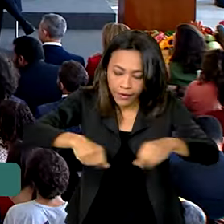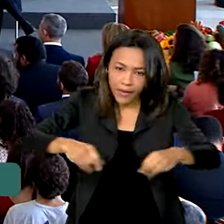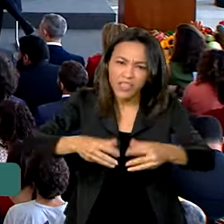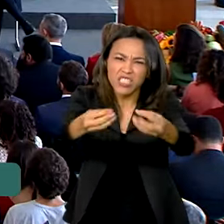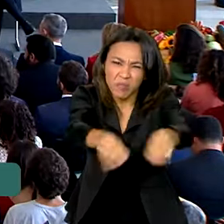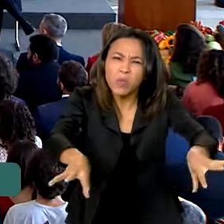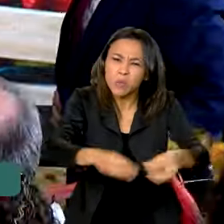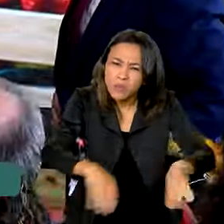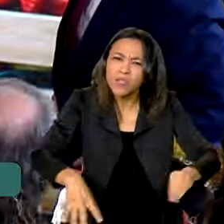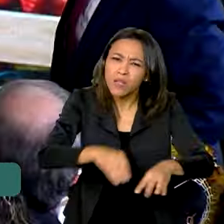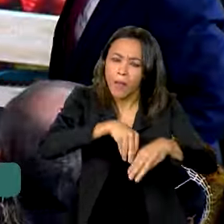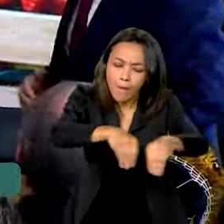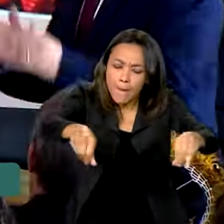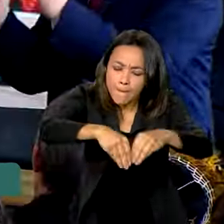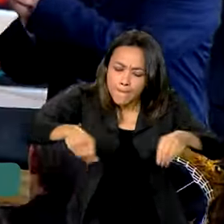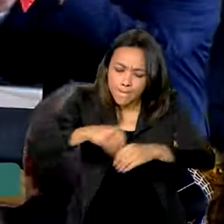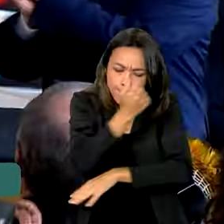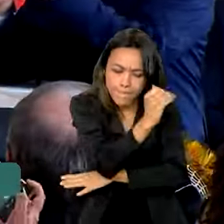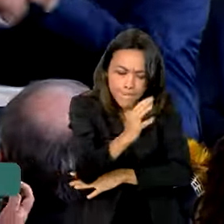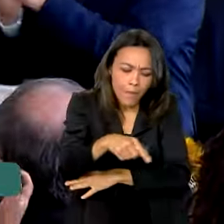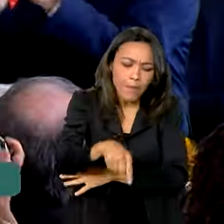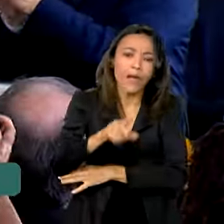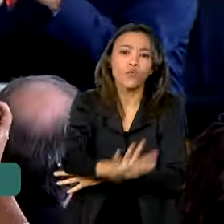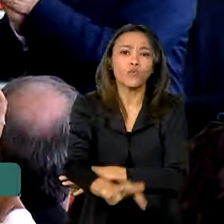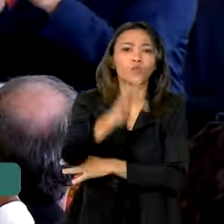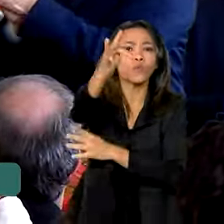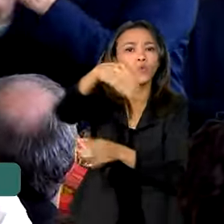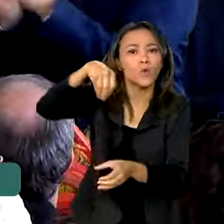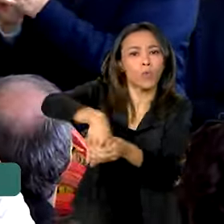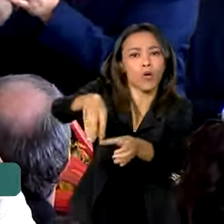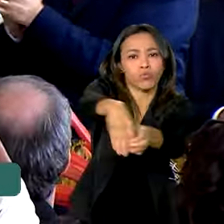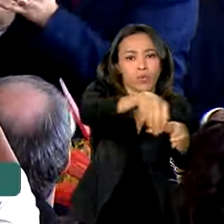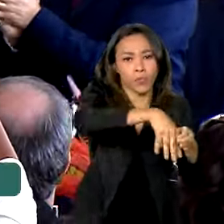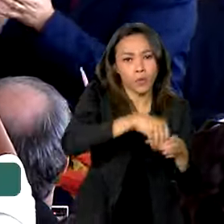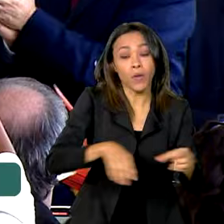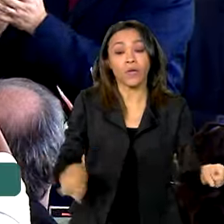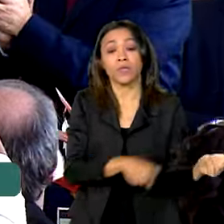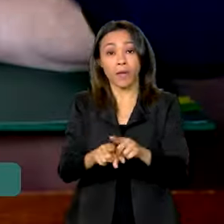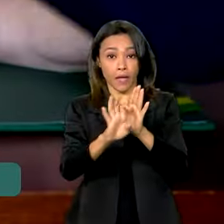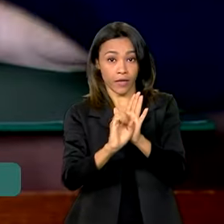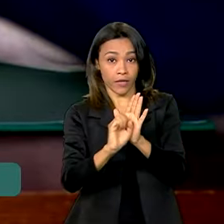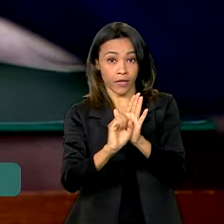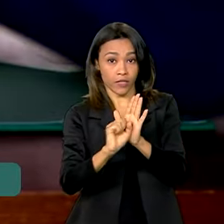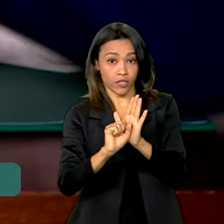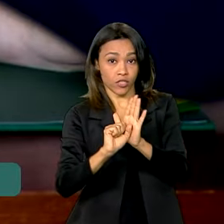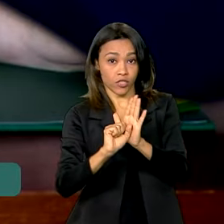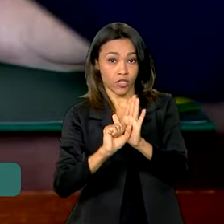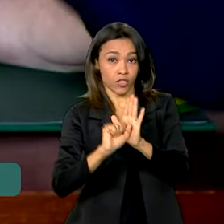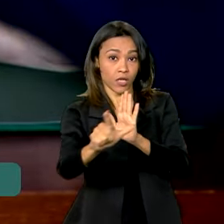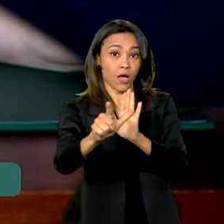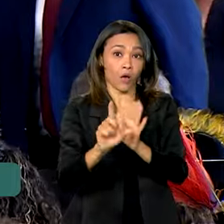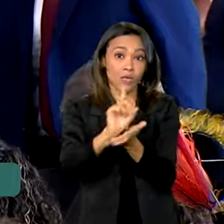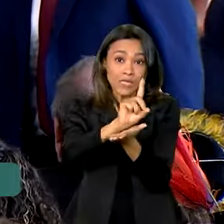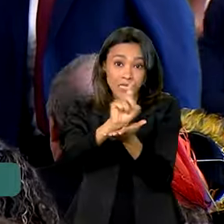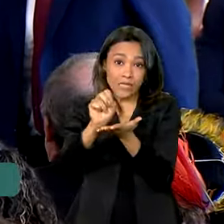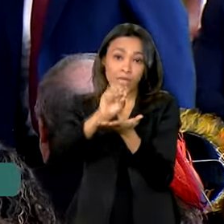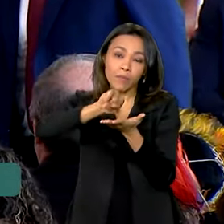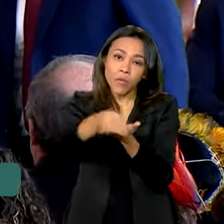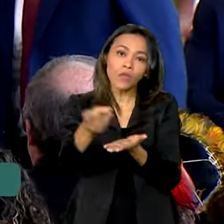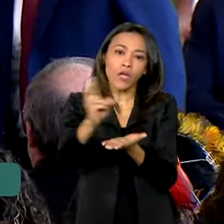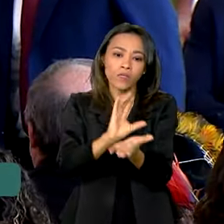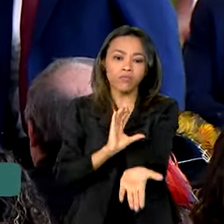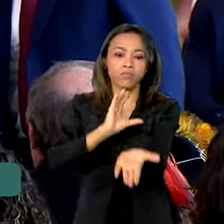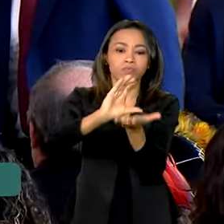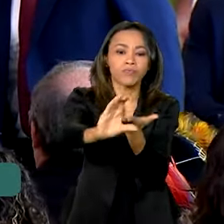fins produtivos. Também foram lançados editais, como o que destina 100 milhões de reais forte de apoio